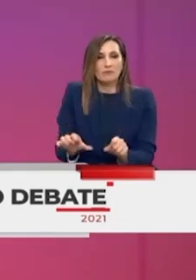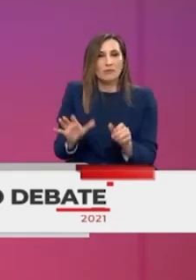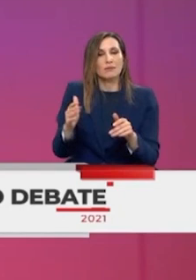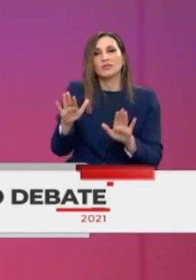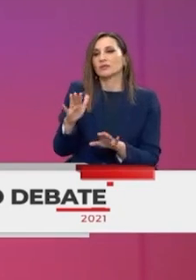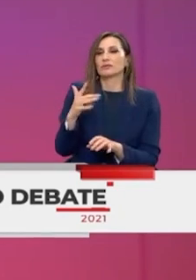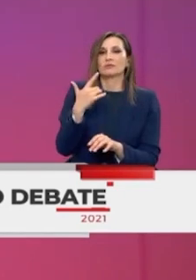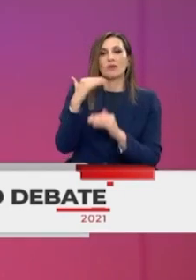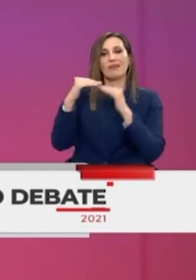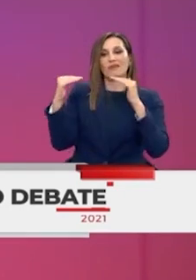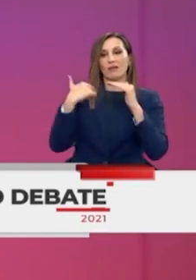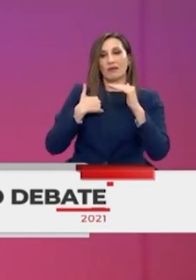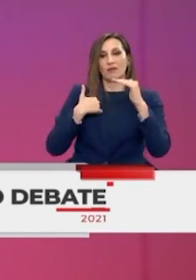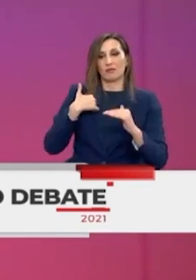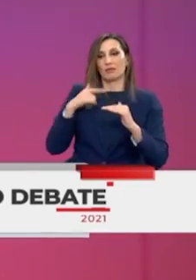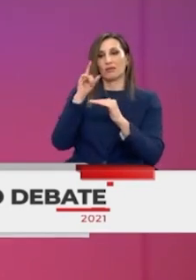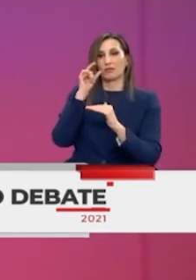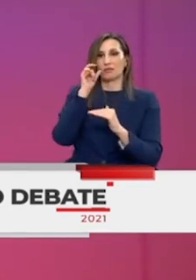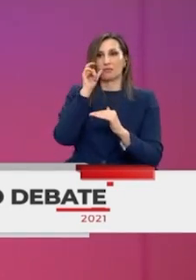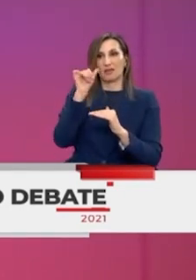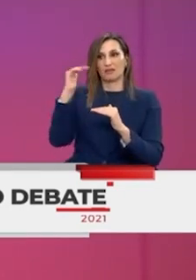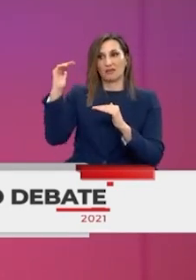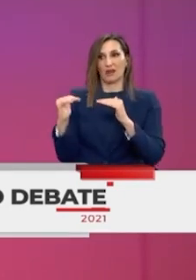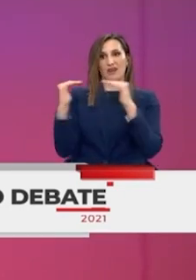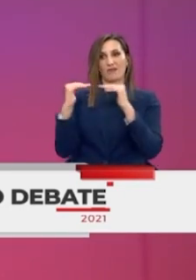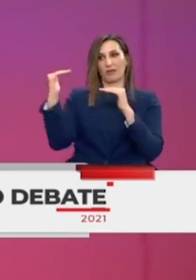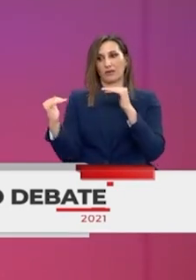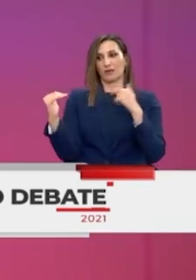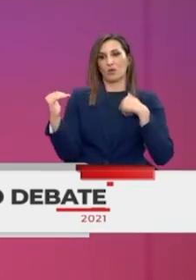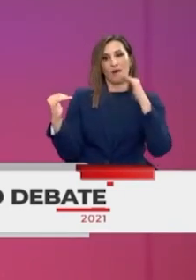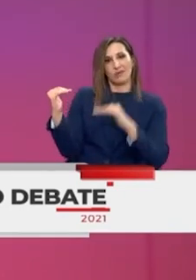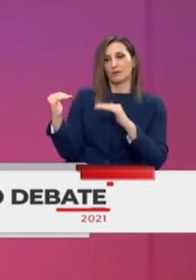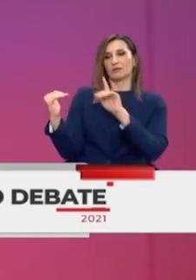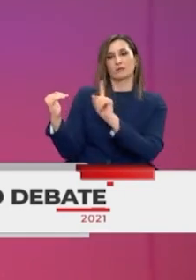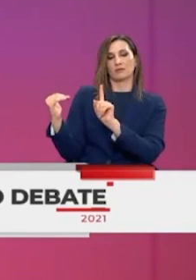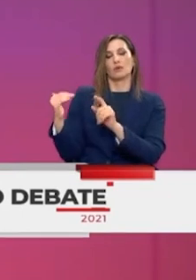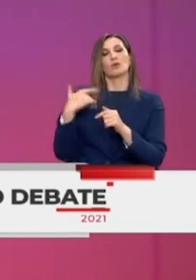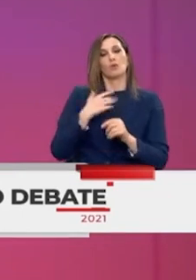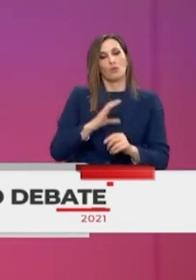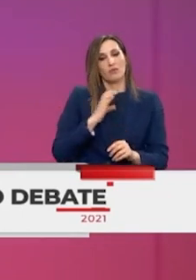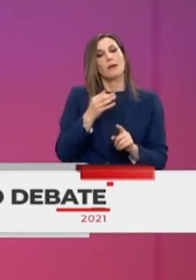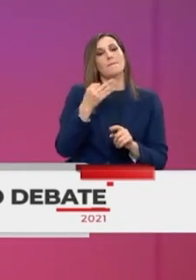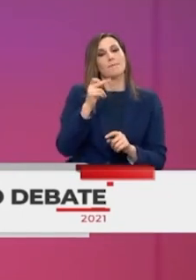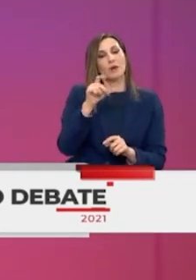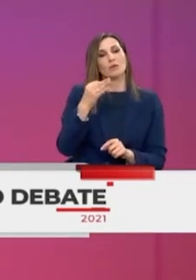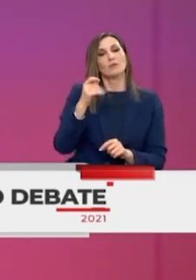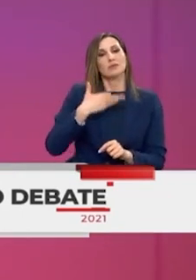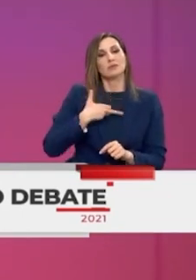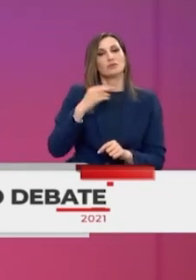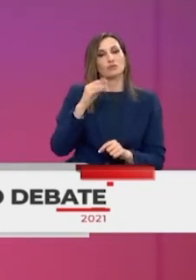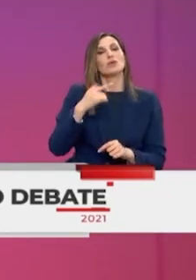Mas eu não vou descer ao nível dele. Vou dizer que mantenho a confiança em todas as pessoas que colaboram comigo, incluindo Paulo Pedroso,